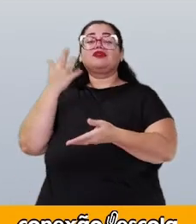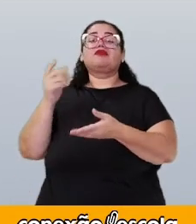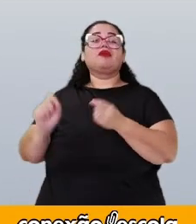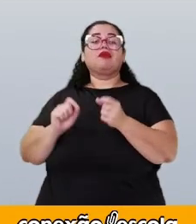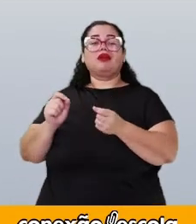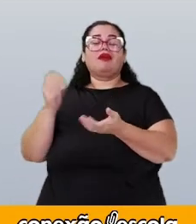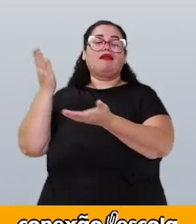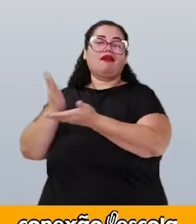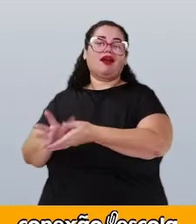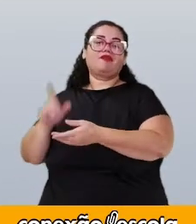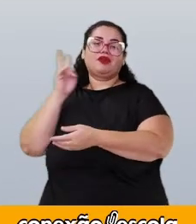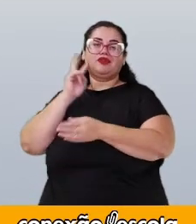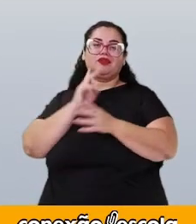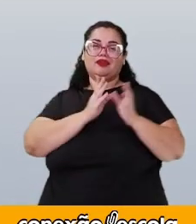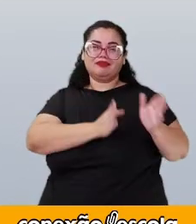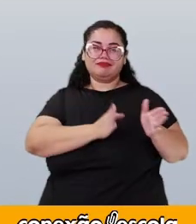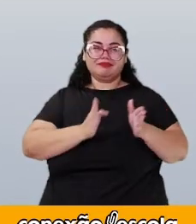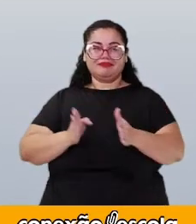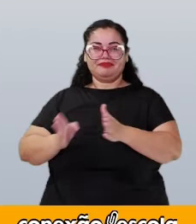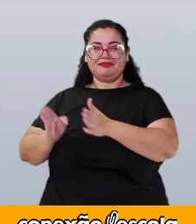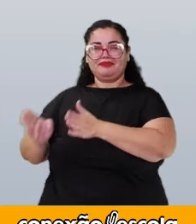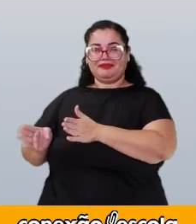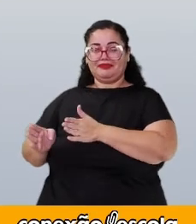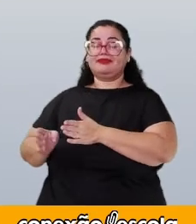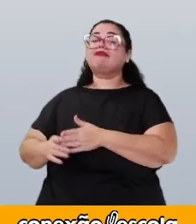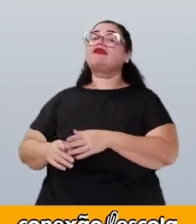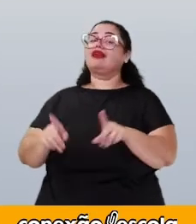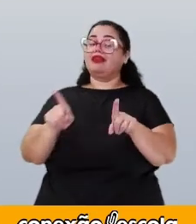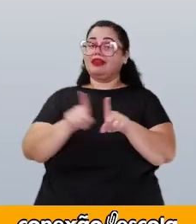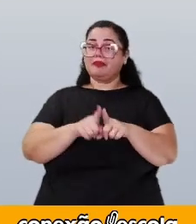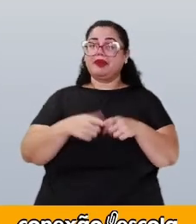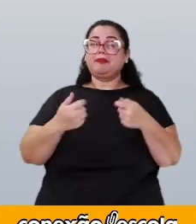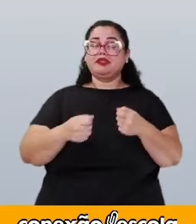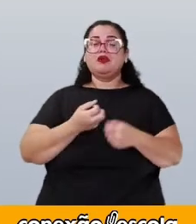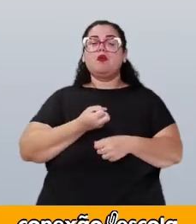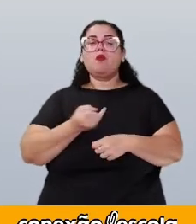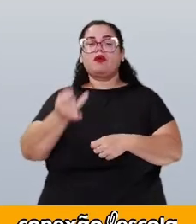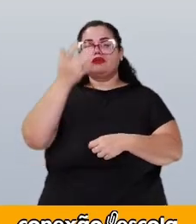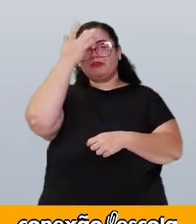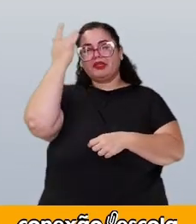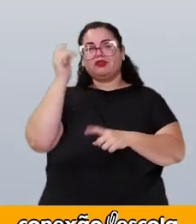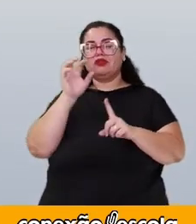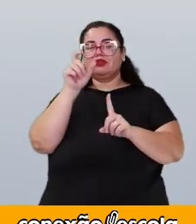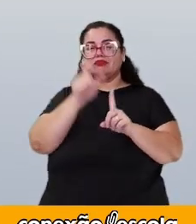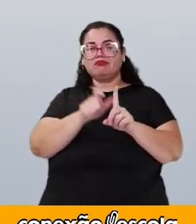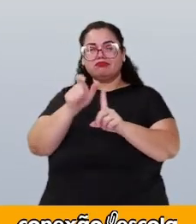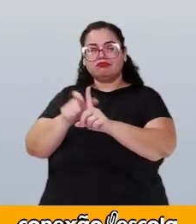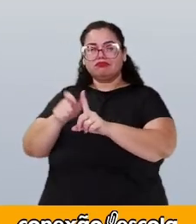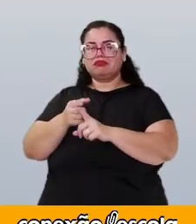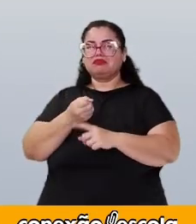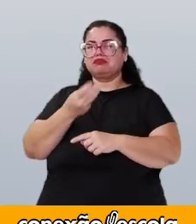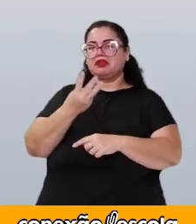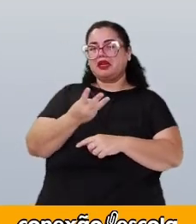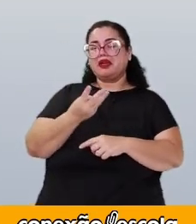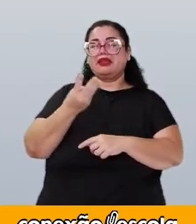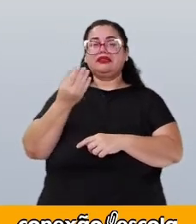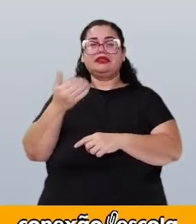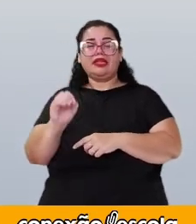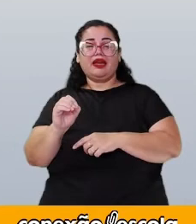e o término da história. Defina também quantos personagens a peça terá. Serão 3, serão